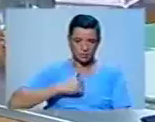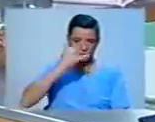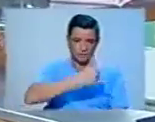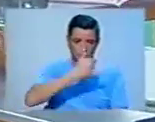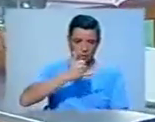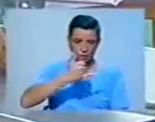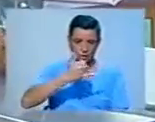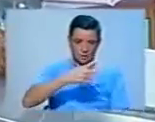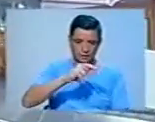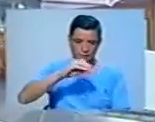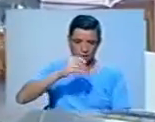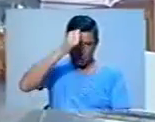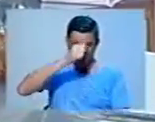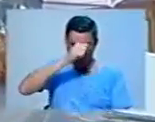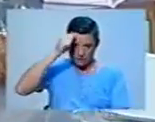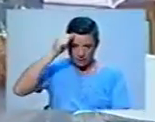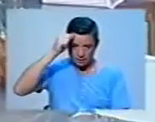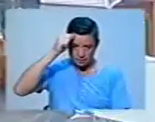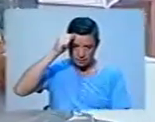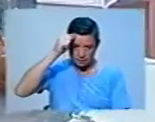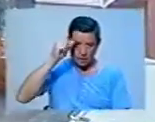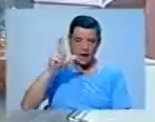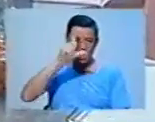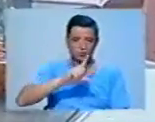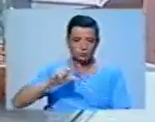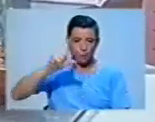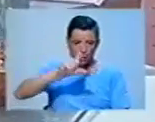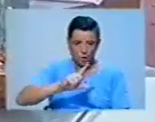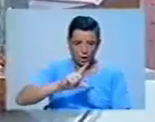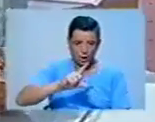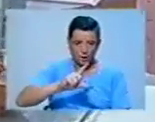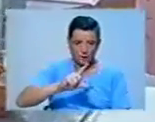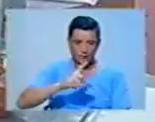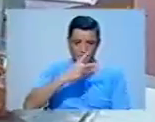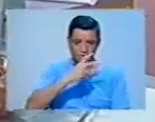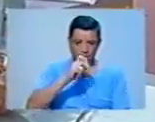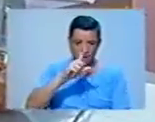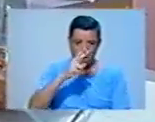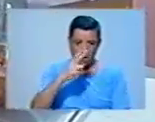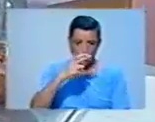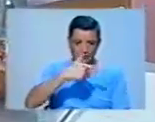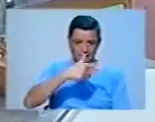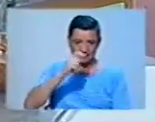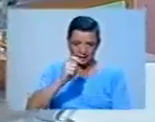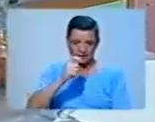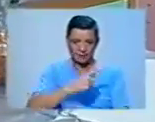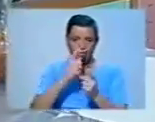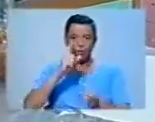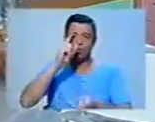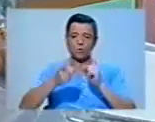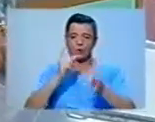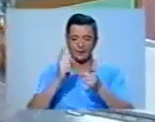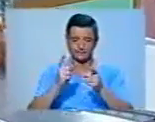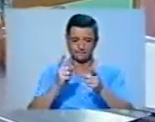21h30 e ao domingo às 19h, no Teatro da Comuna em Lisboa. Dá pelo nome de Valute. Vamos já perceber de que é que se trata